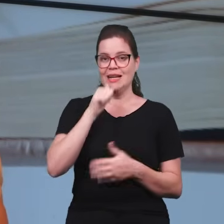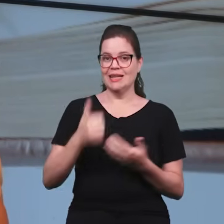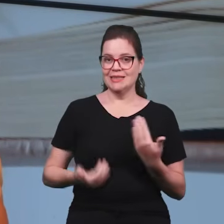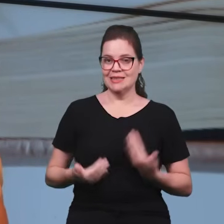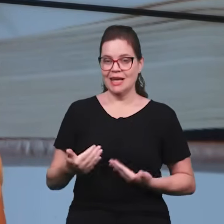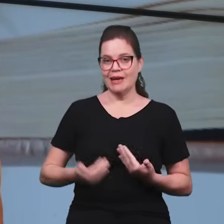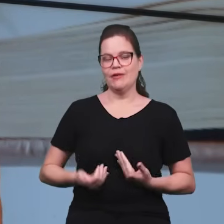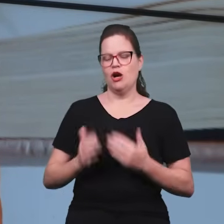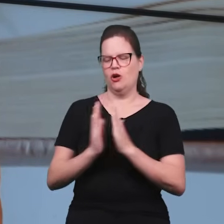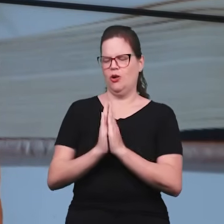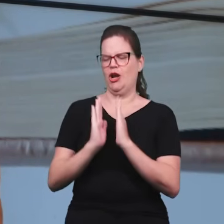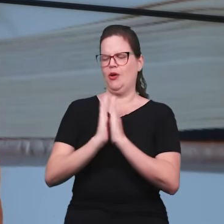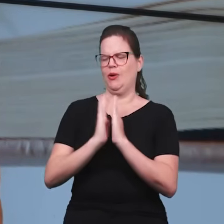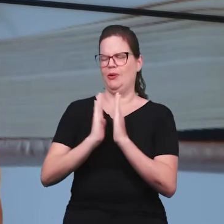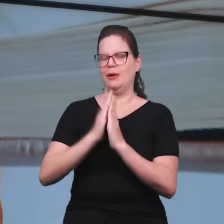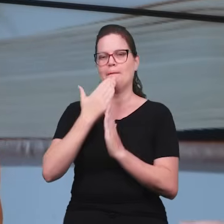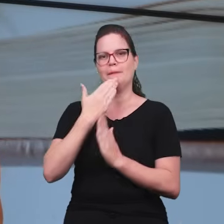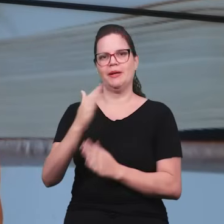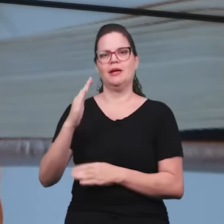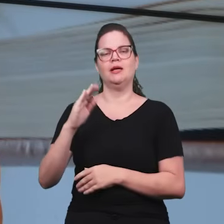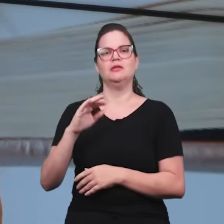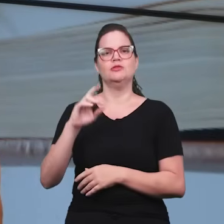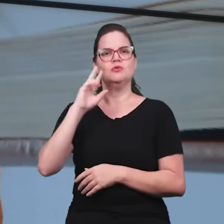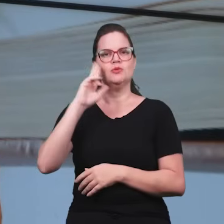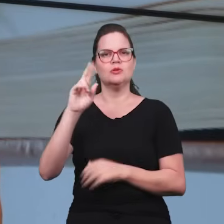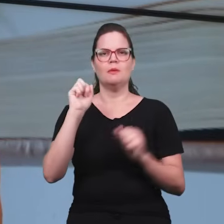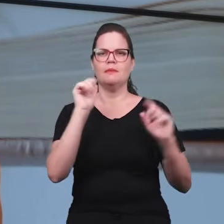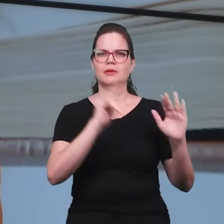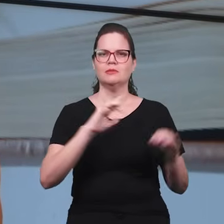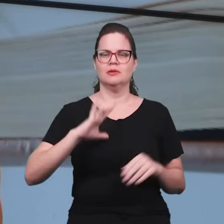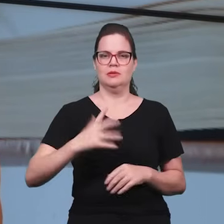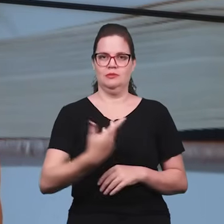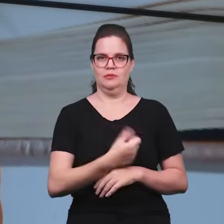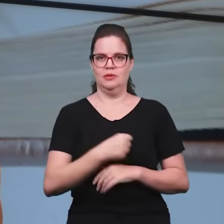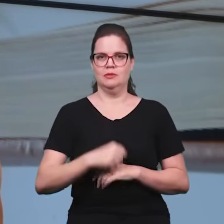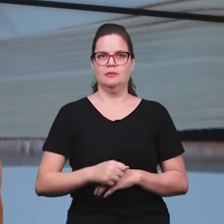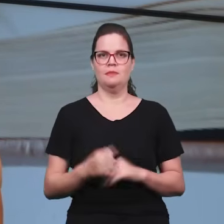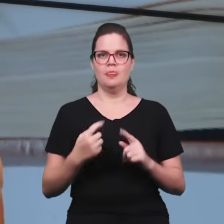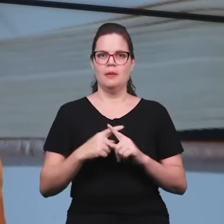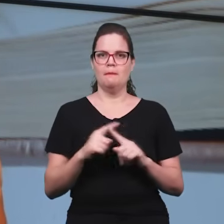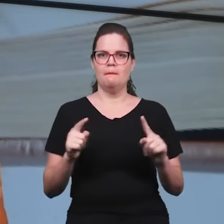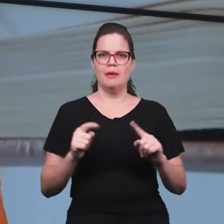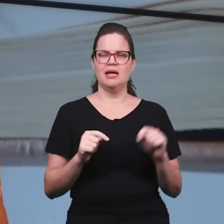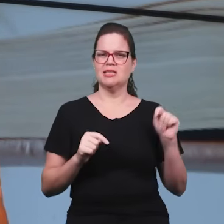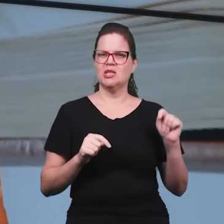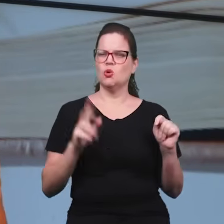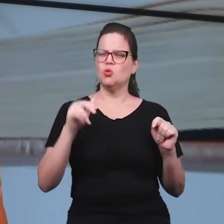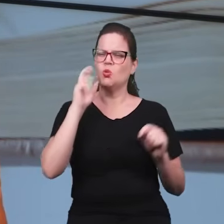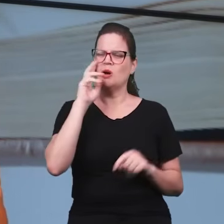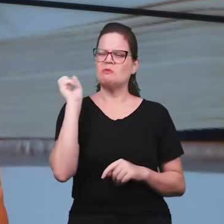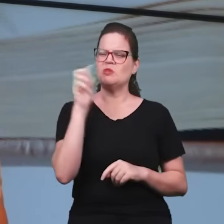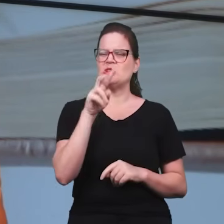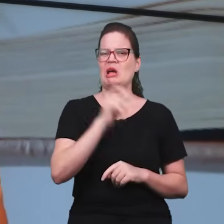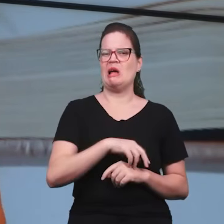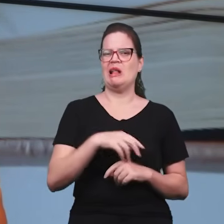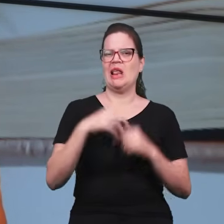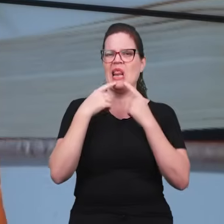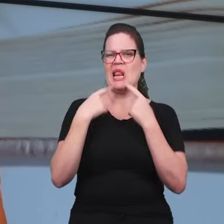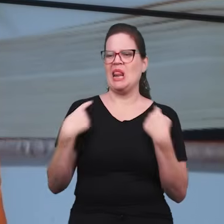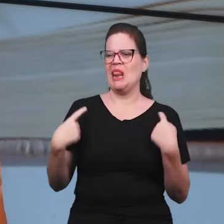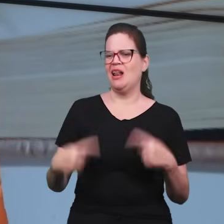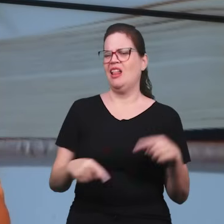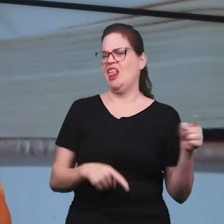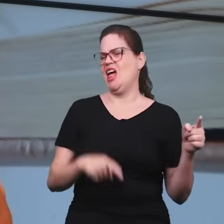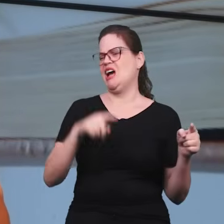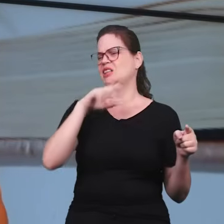pela salvação do esposo e tudo, mas eu nunca vejo ela reclamando, dividindo essas